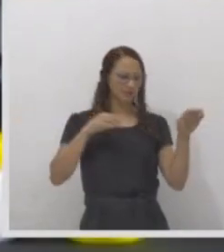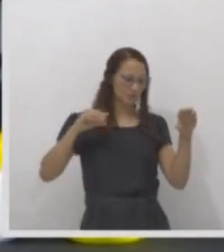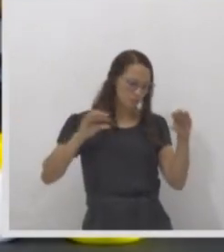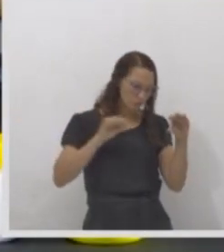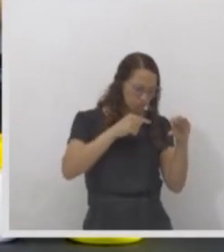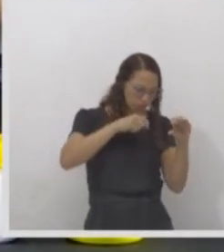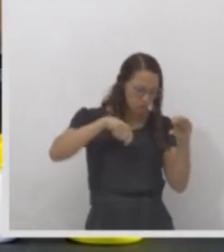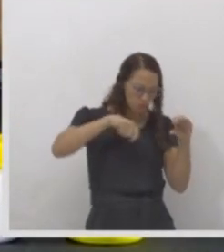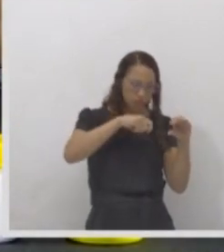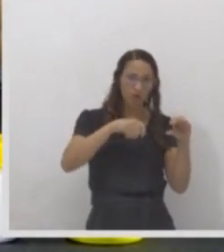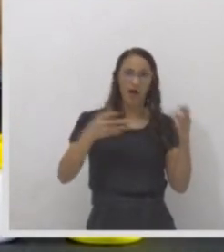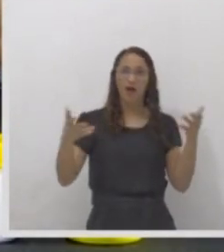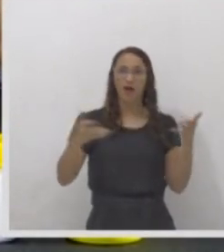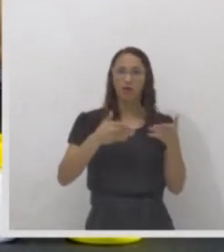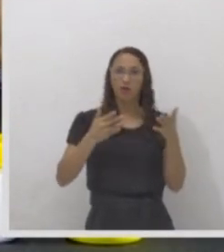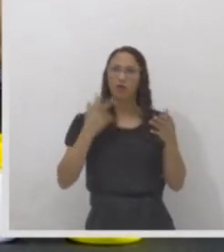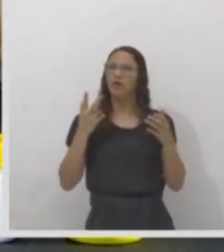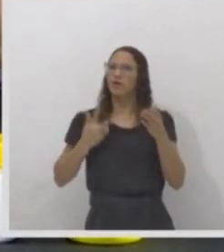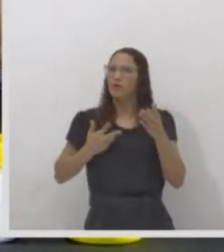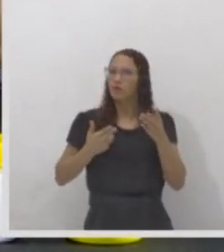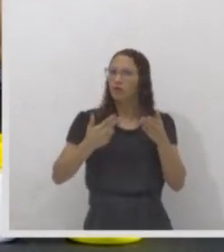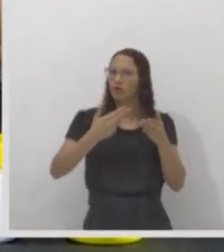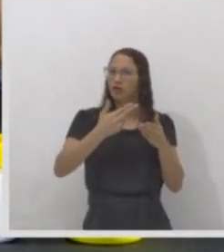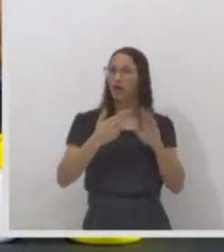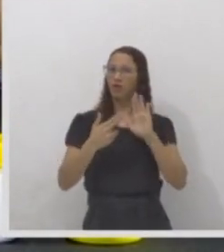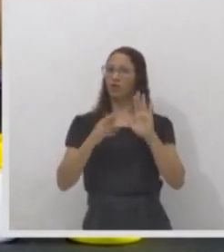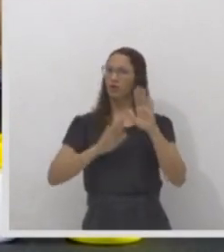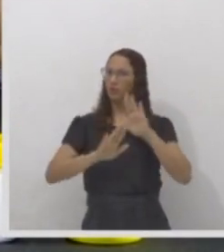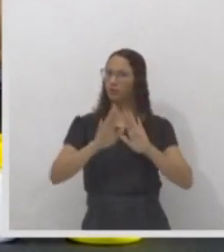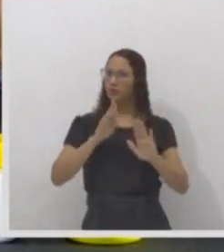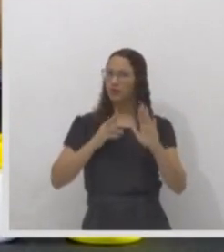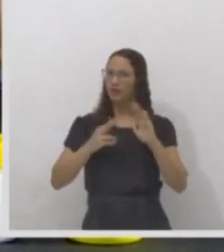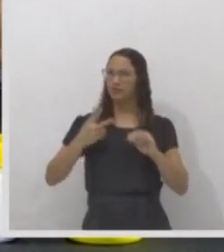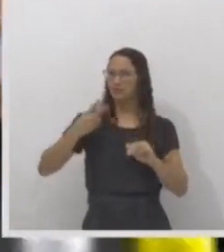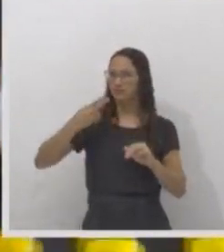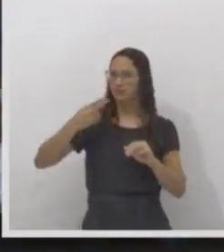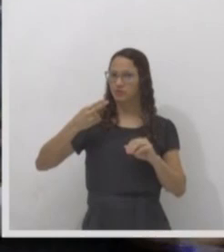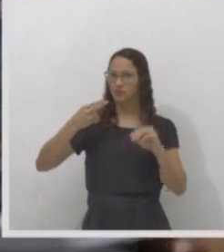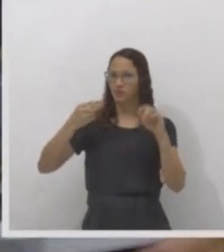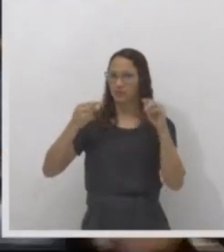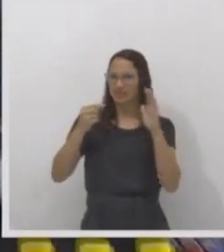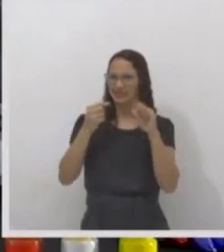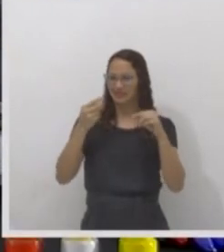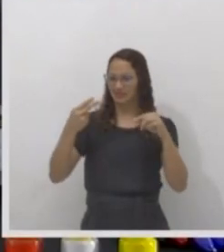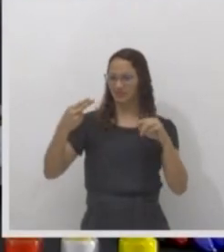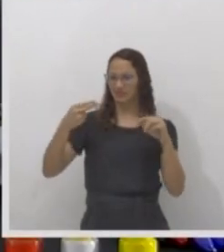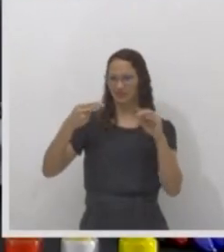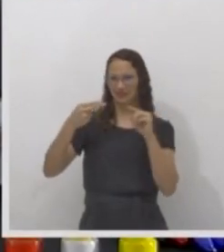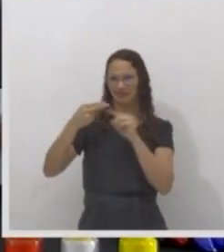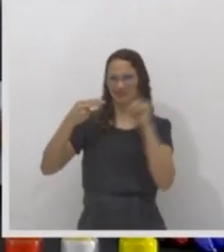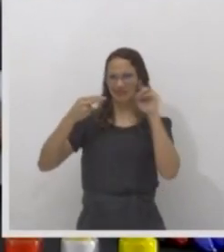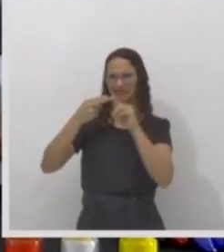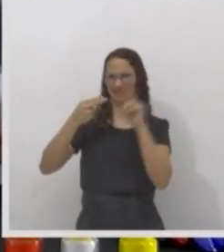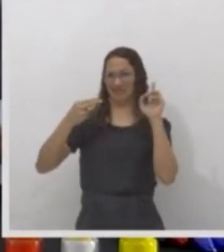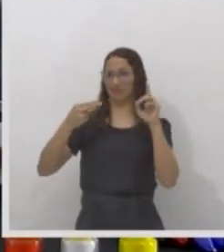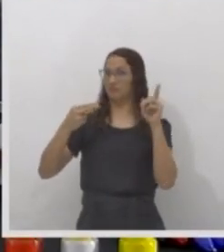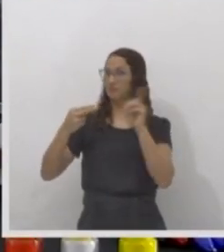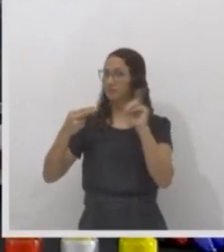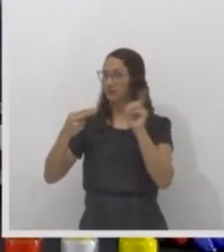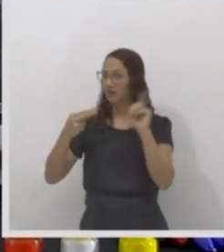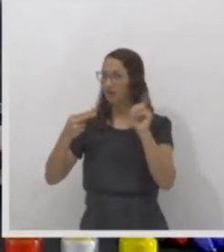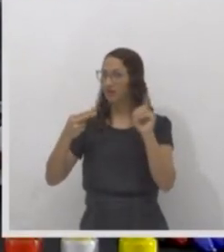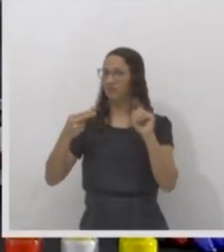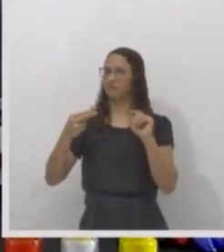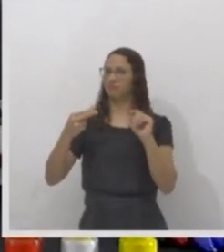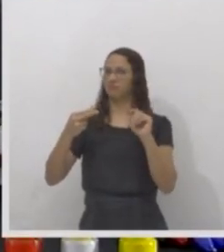vamos cortar. Use uma tesoura sem ponta e é muito importante, né, você papai, você mamãe, que você